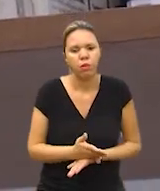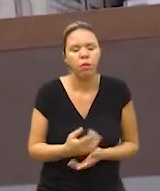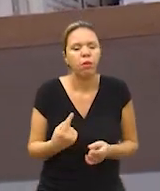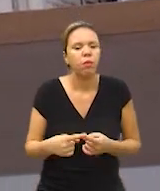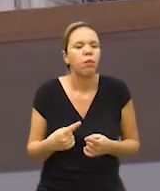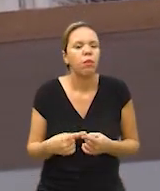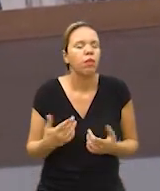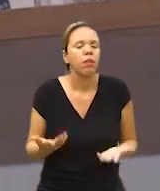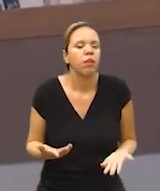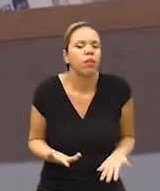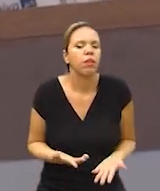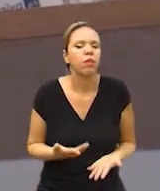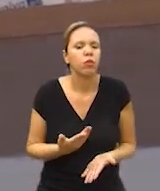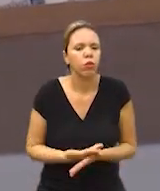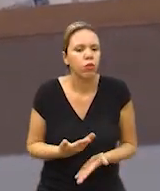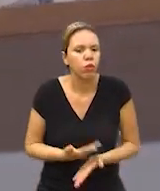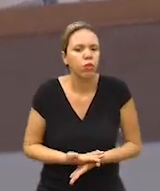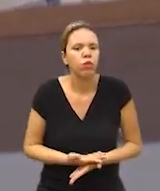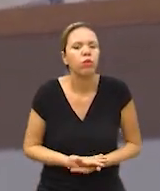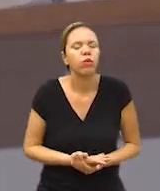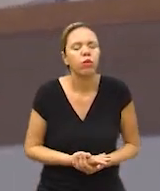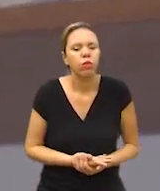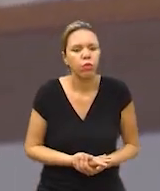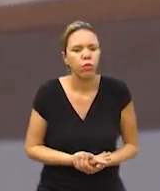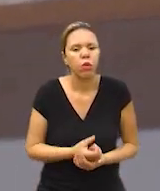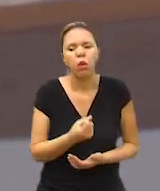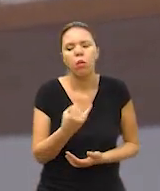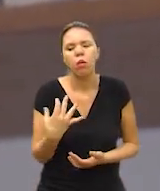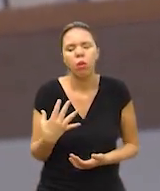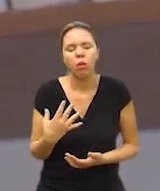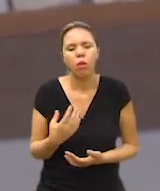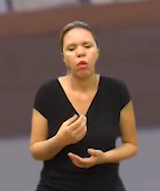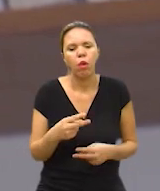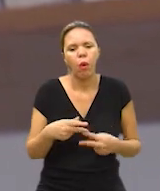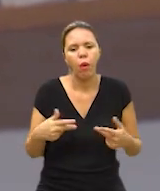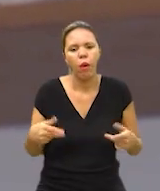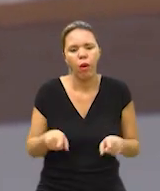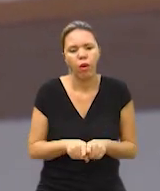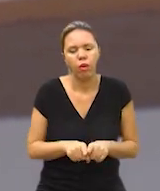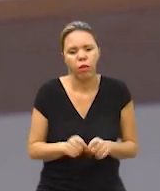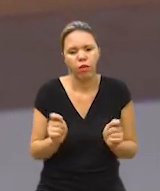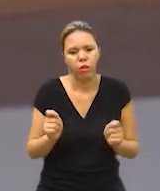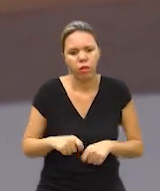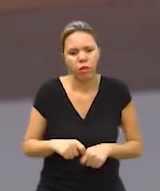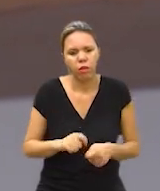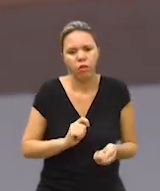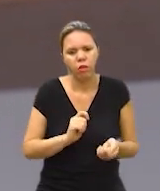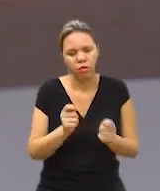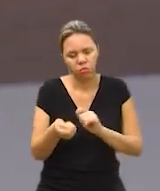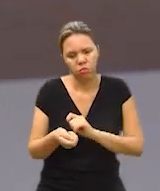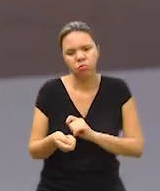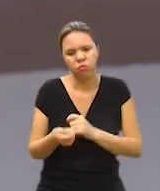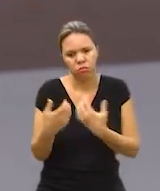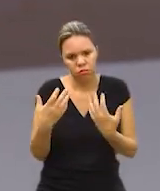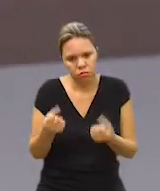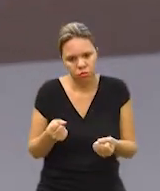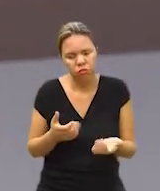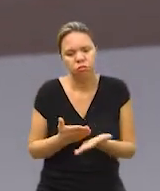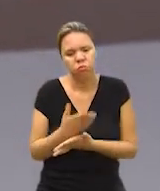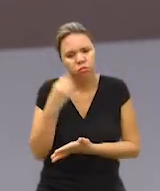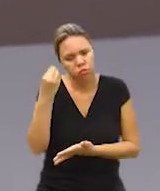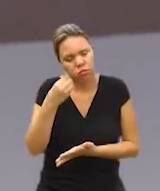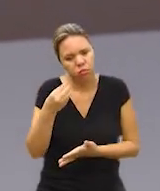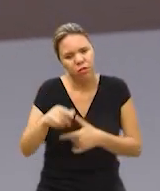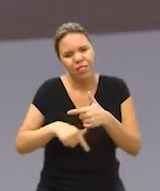porque estudaram uma quantidade de coisas e estão aptos, né, para o exercício